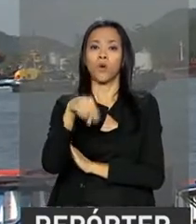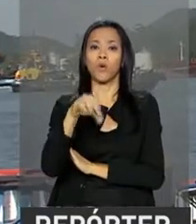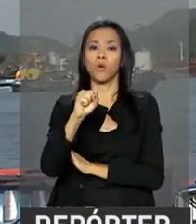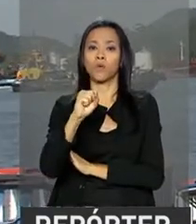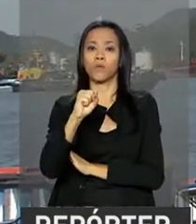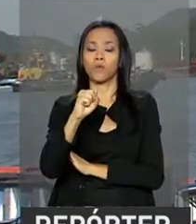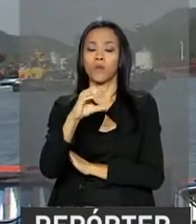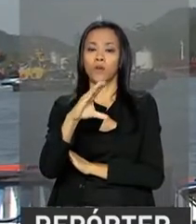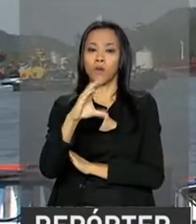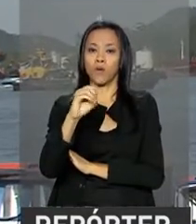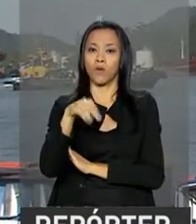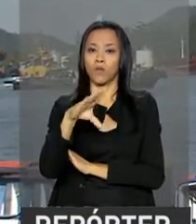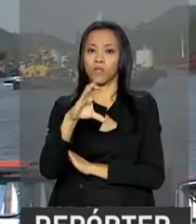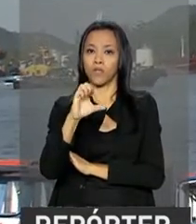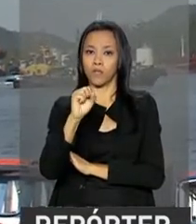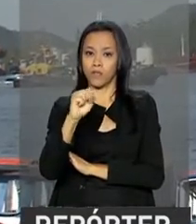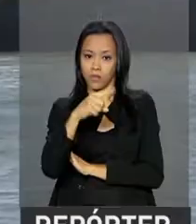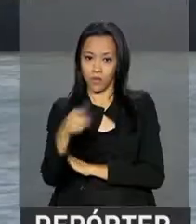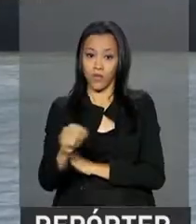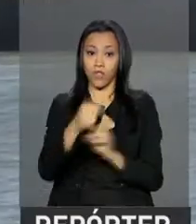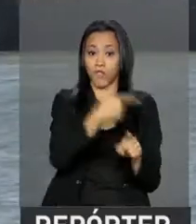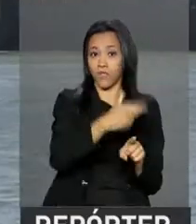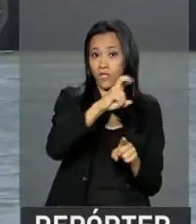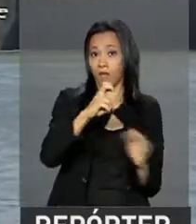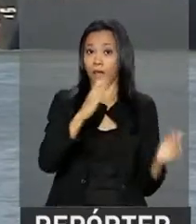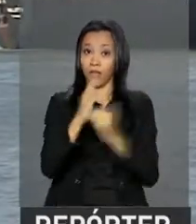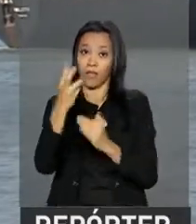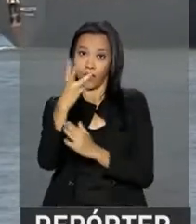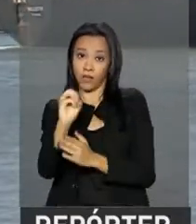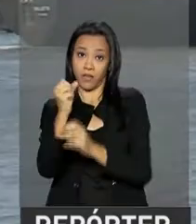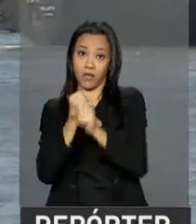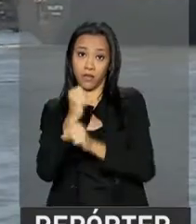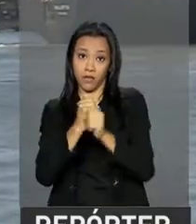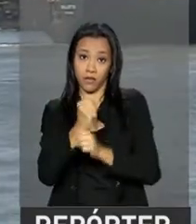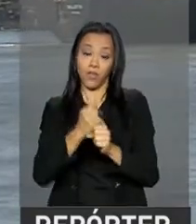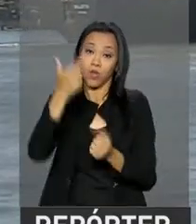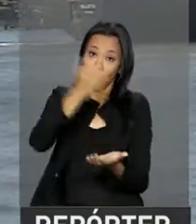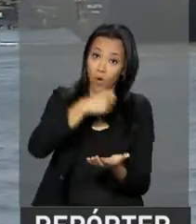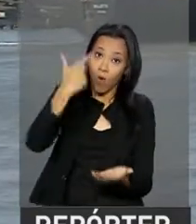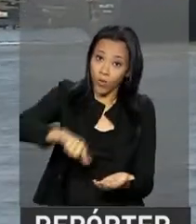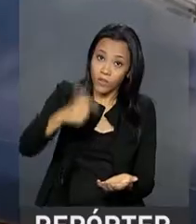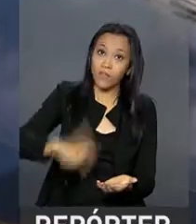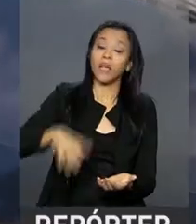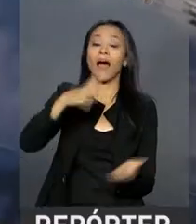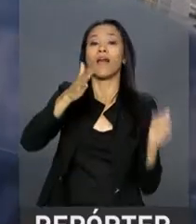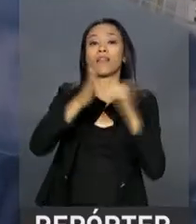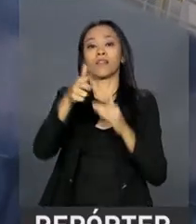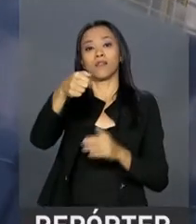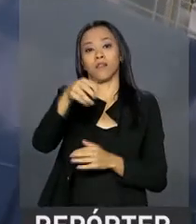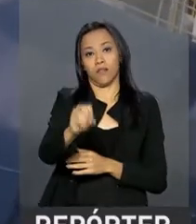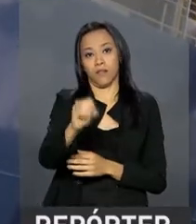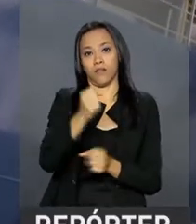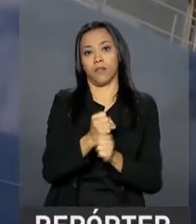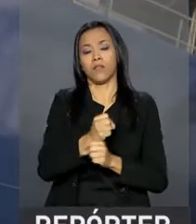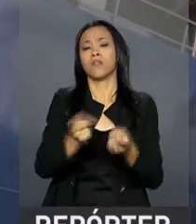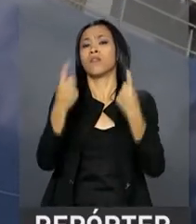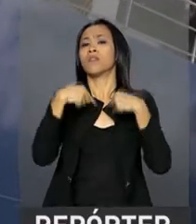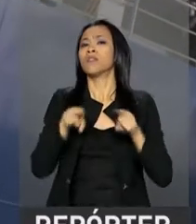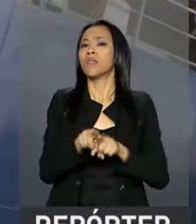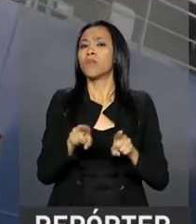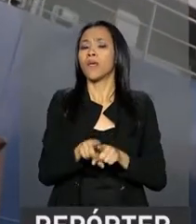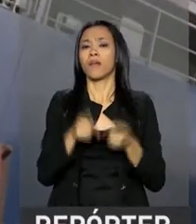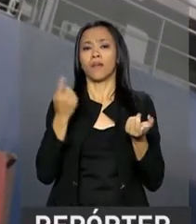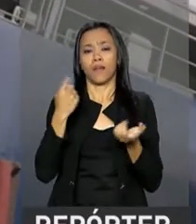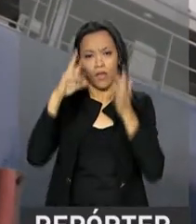até 35 anos com limite de renovação de até 70 anos também dão mais segurança jurídica para que esses